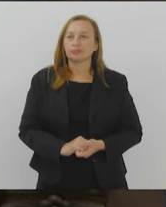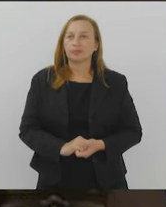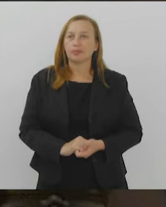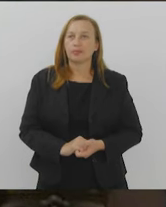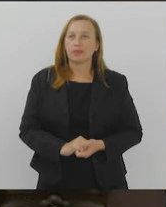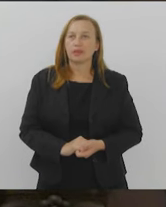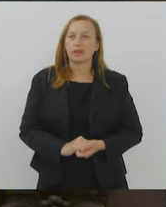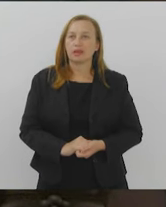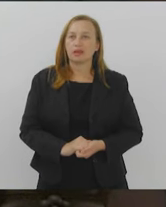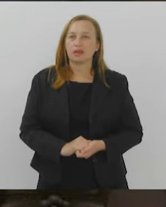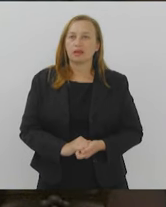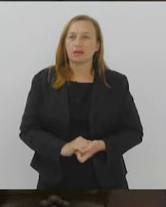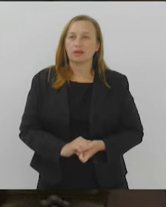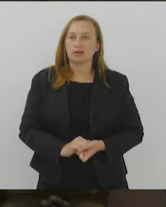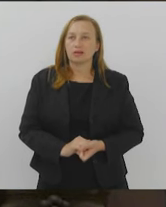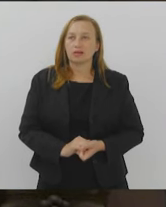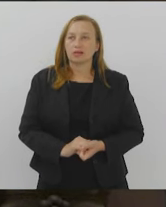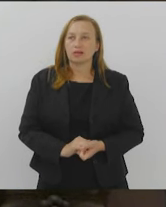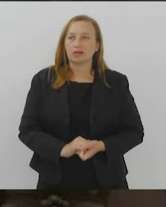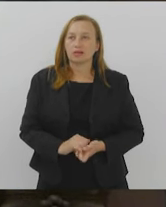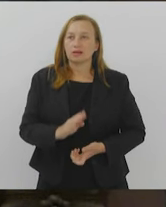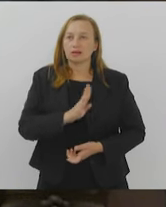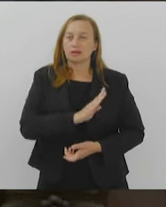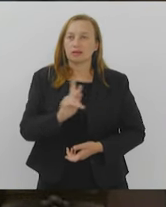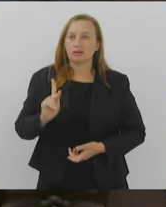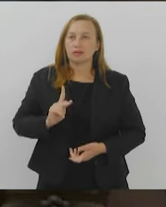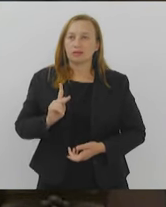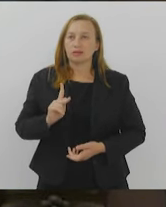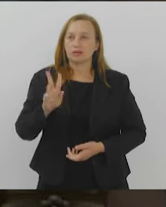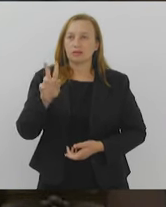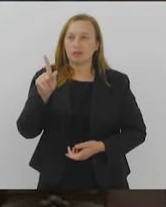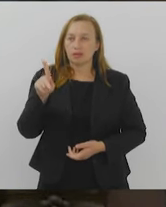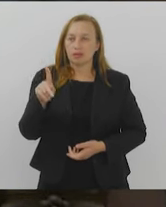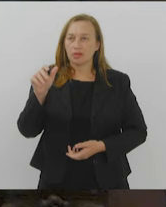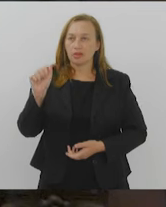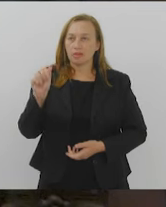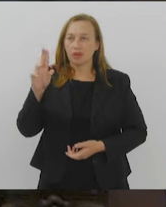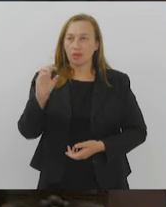tá, gente? O Bispo Paulo Fernandes, ministro,